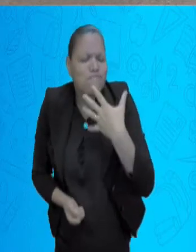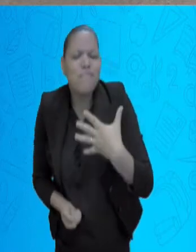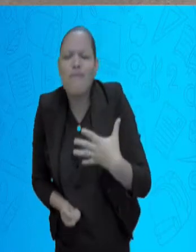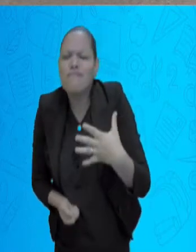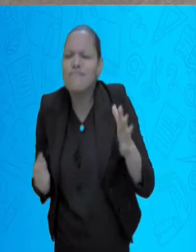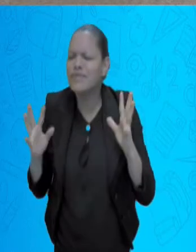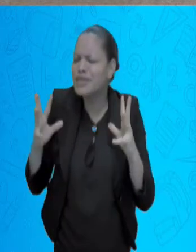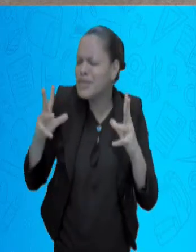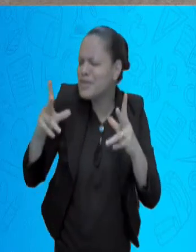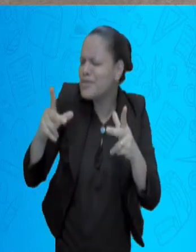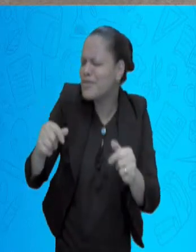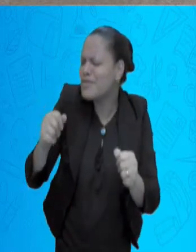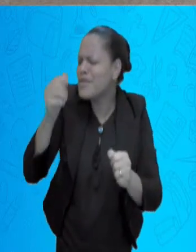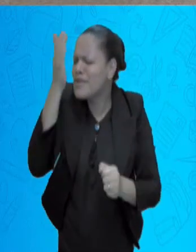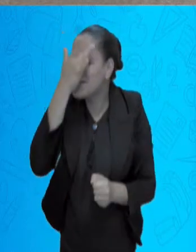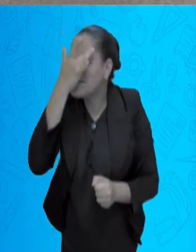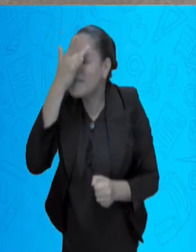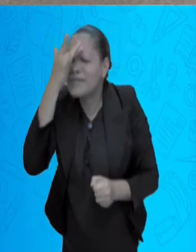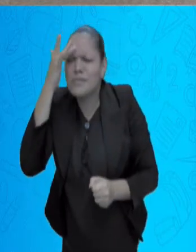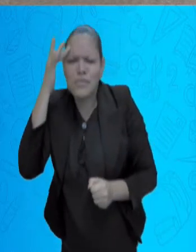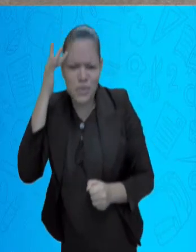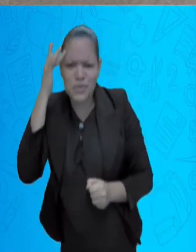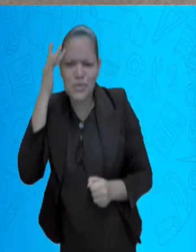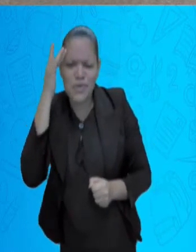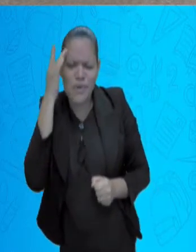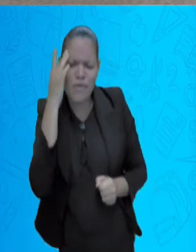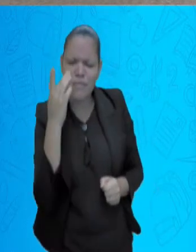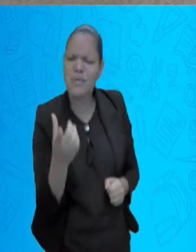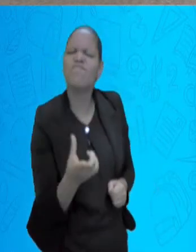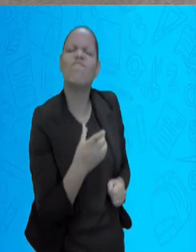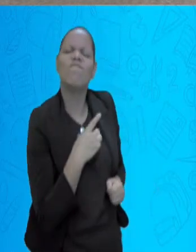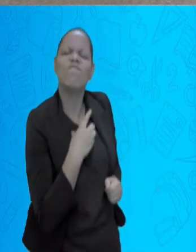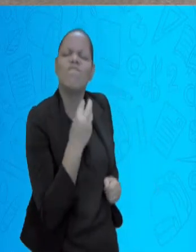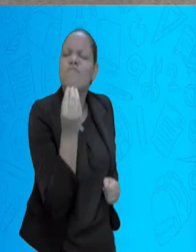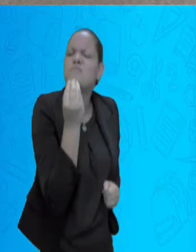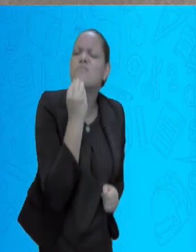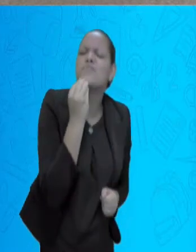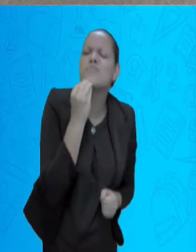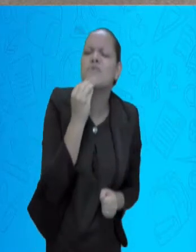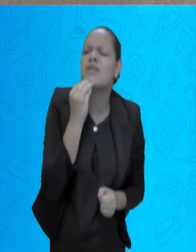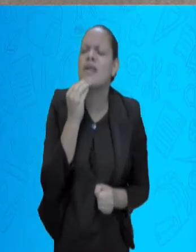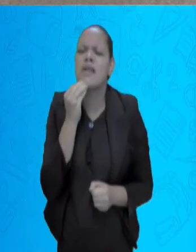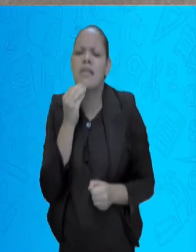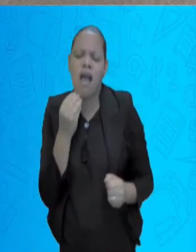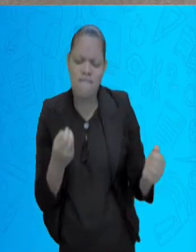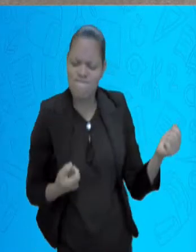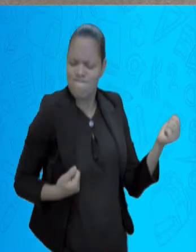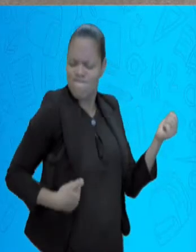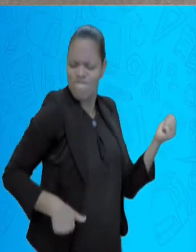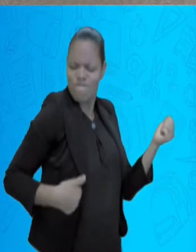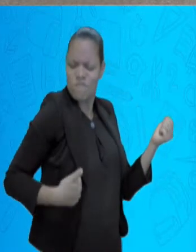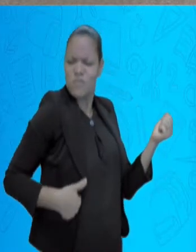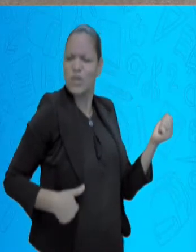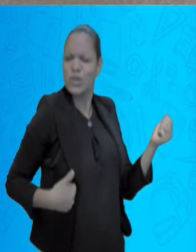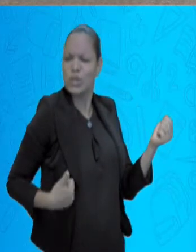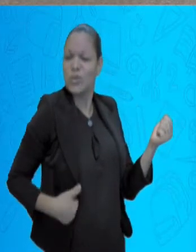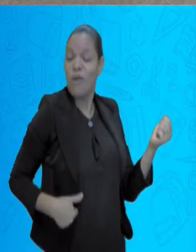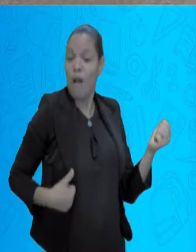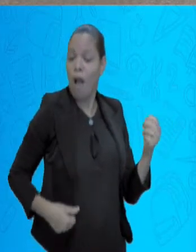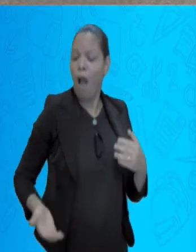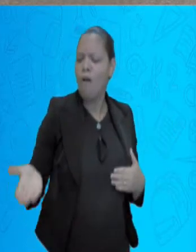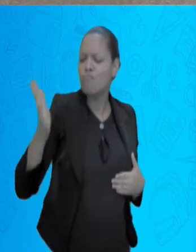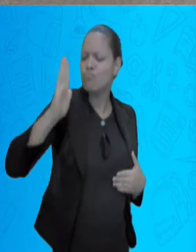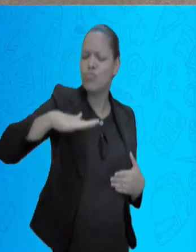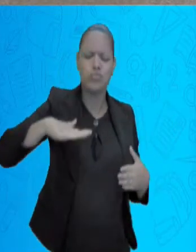pudessem ter a oportunidade de aprender a tocar um instrumento musical. O instrumento musical, ele ajuda na sua